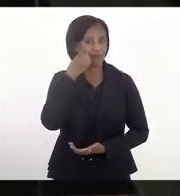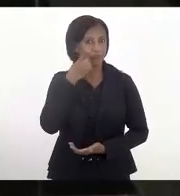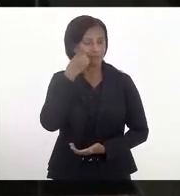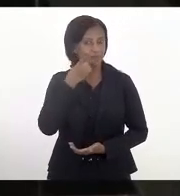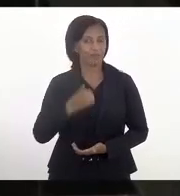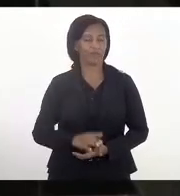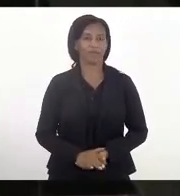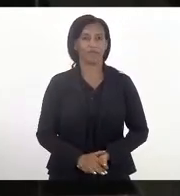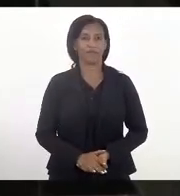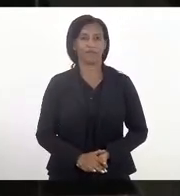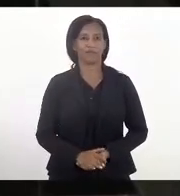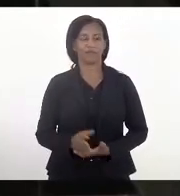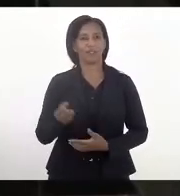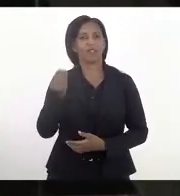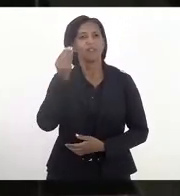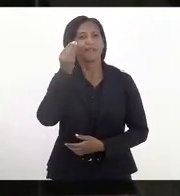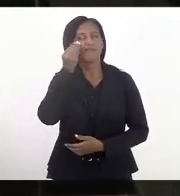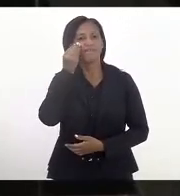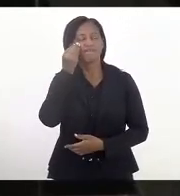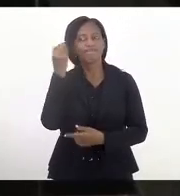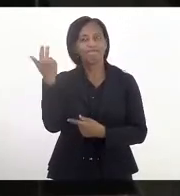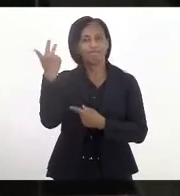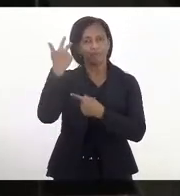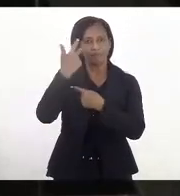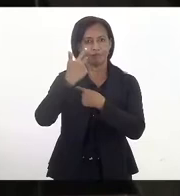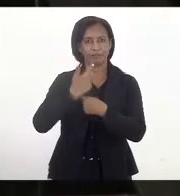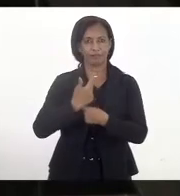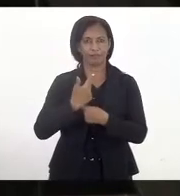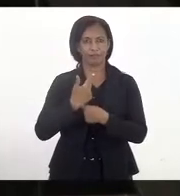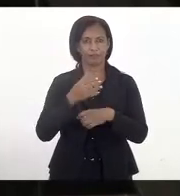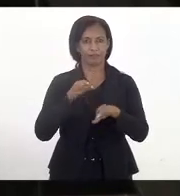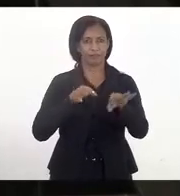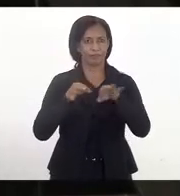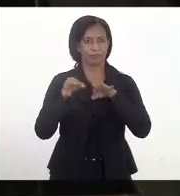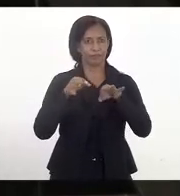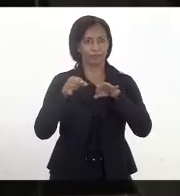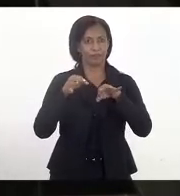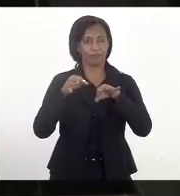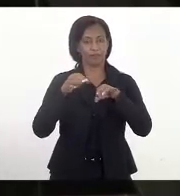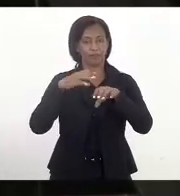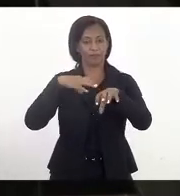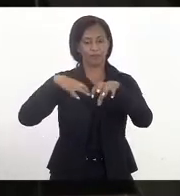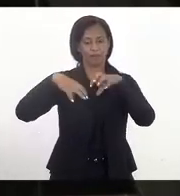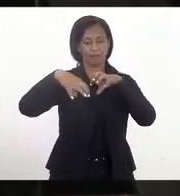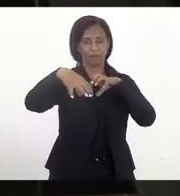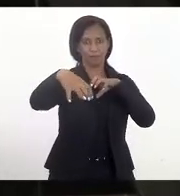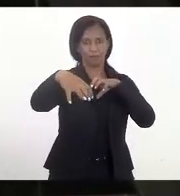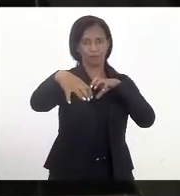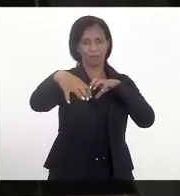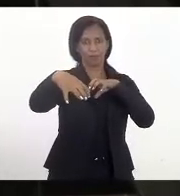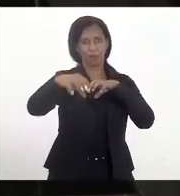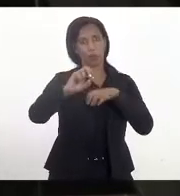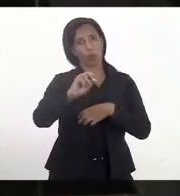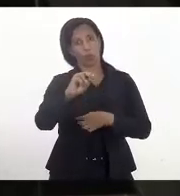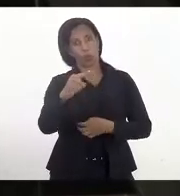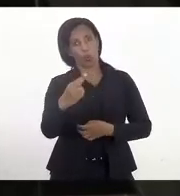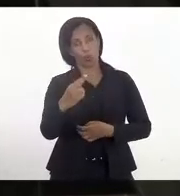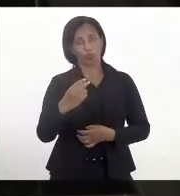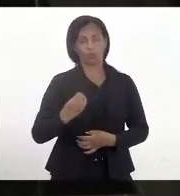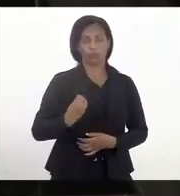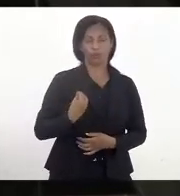o que nos assistem de forma remota ou